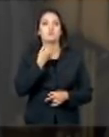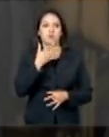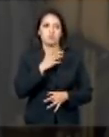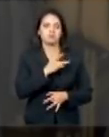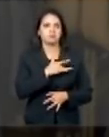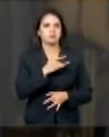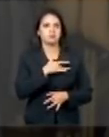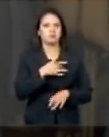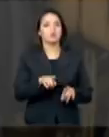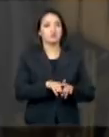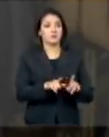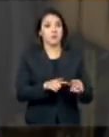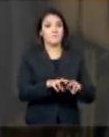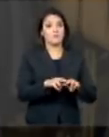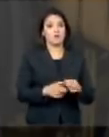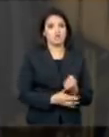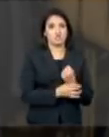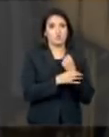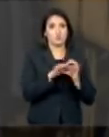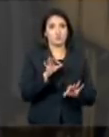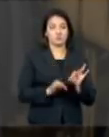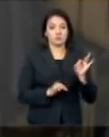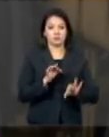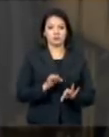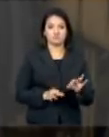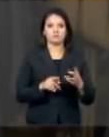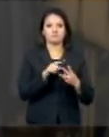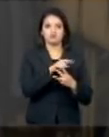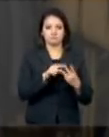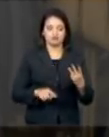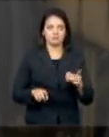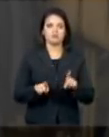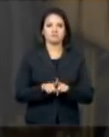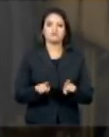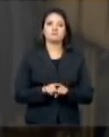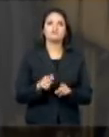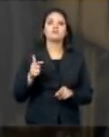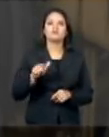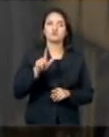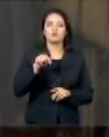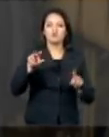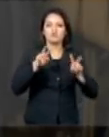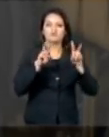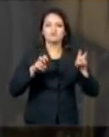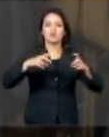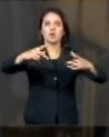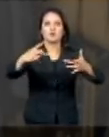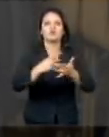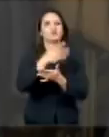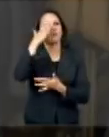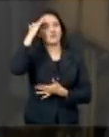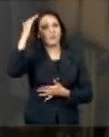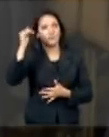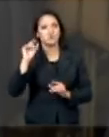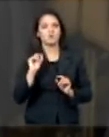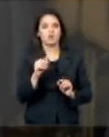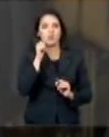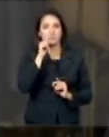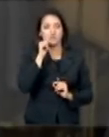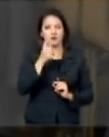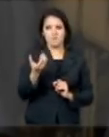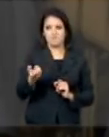esses casos excelência também junto com o famoso caso da pensionista de berlim